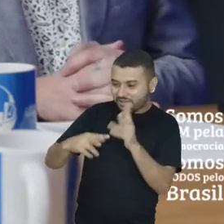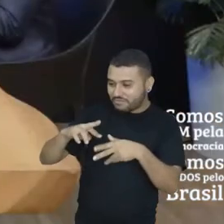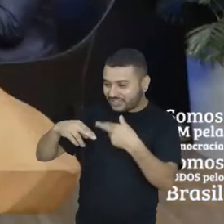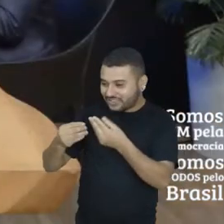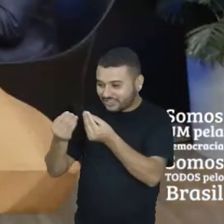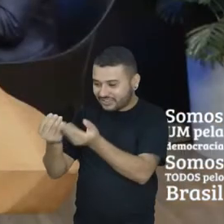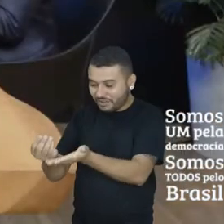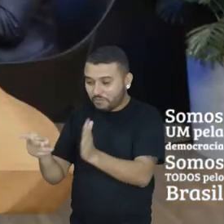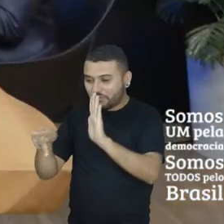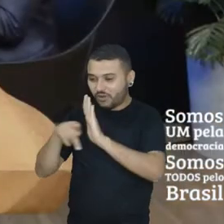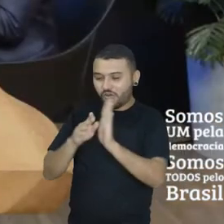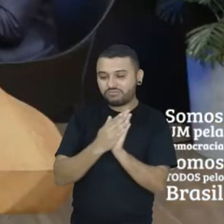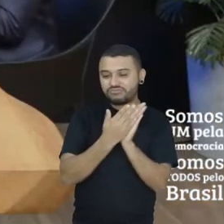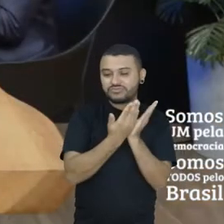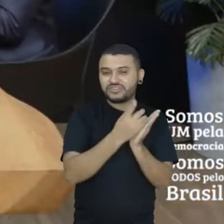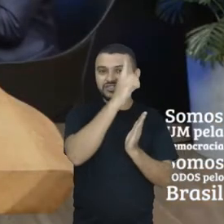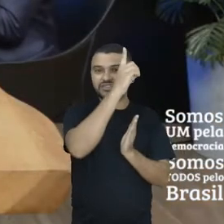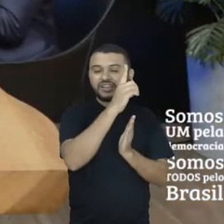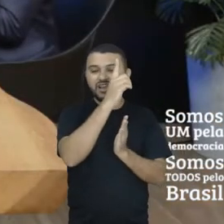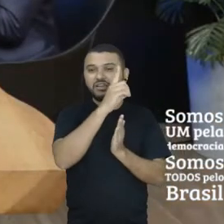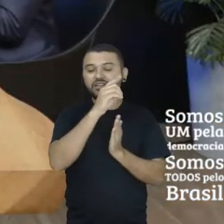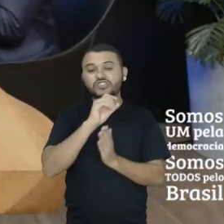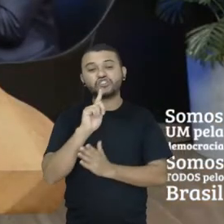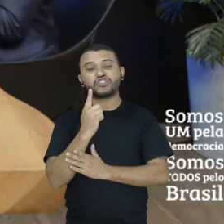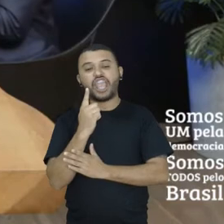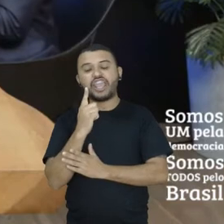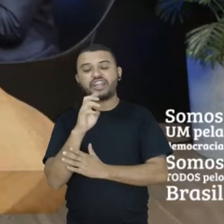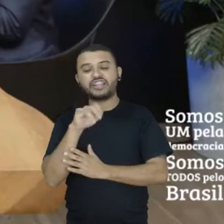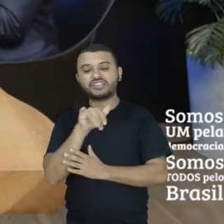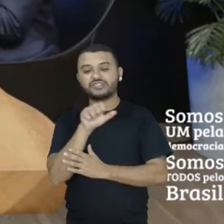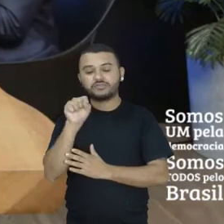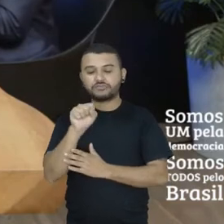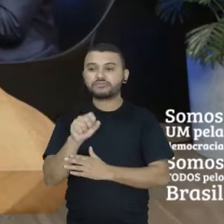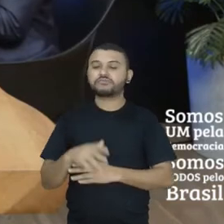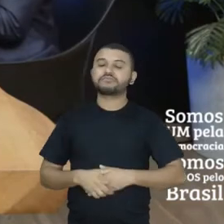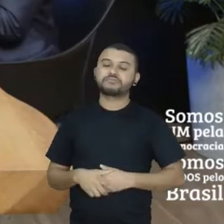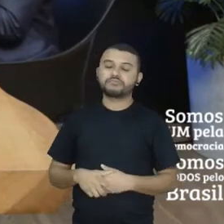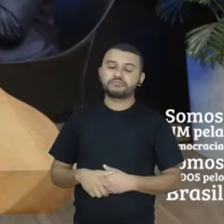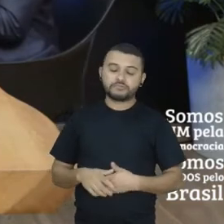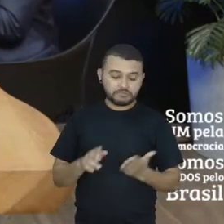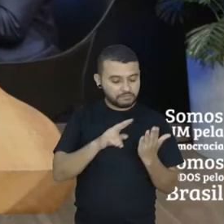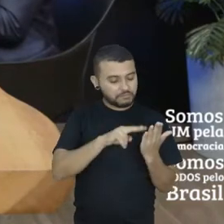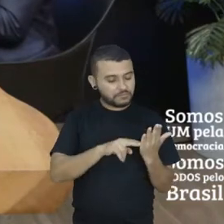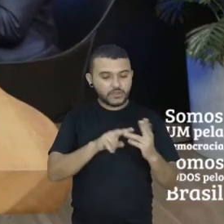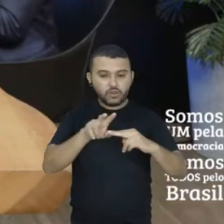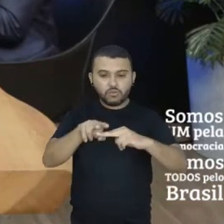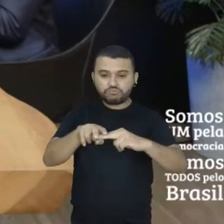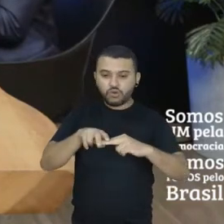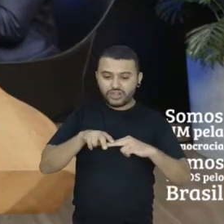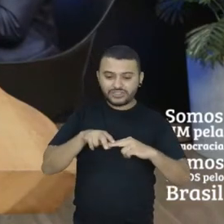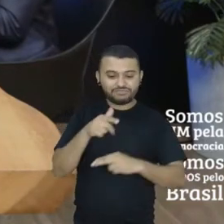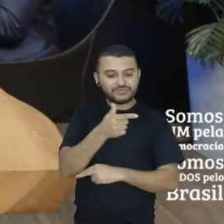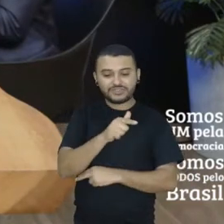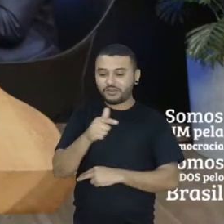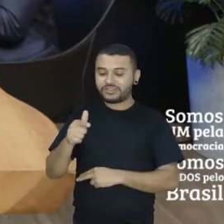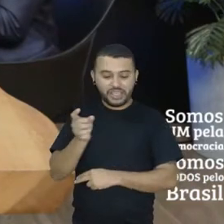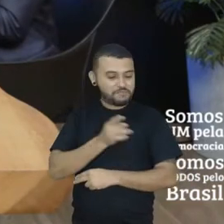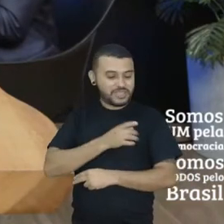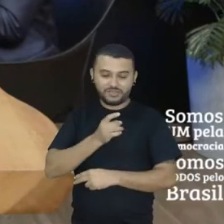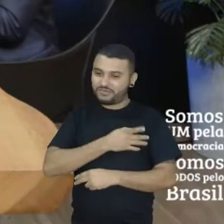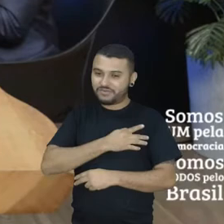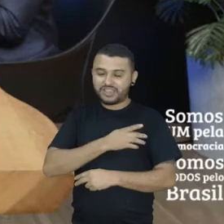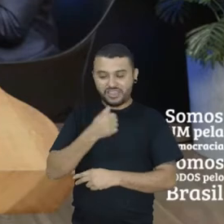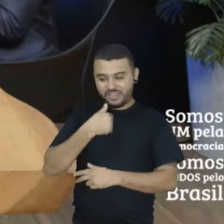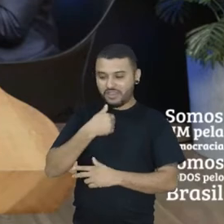com esse texto bíblico que está lá no livro de Gênesis. Por isso, não tenham medo. Eu sustentarei